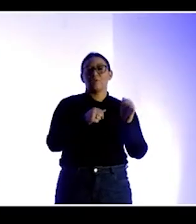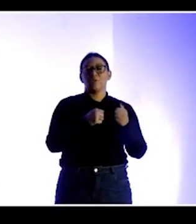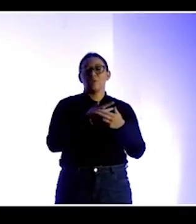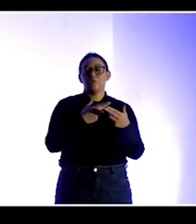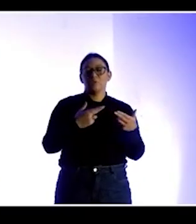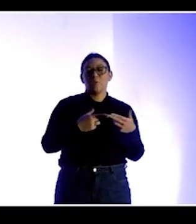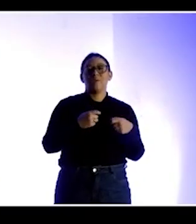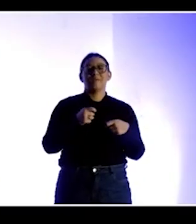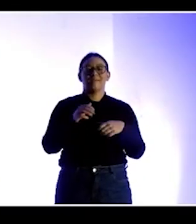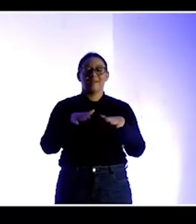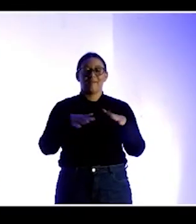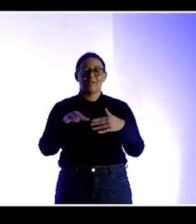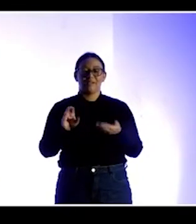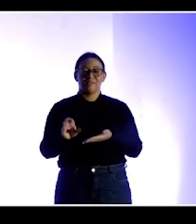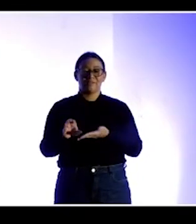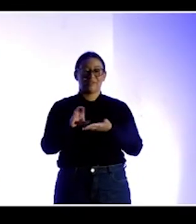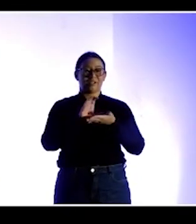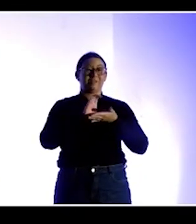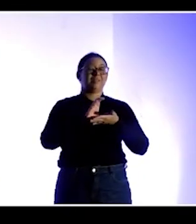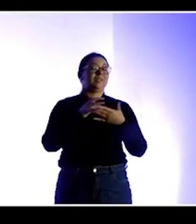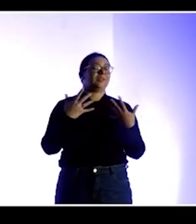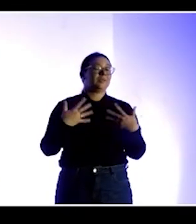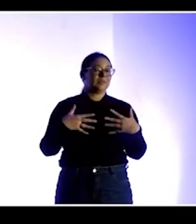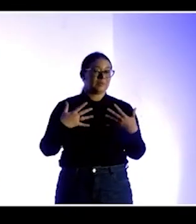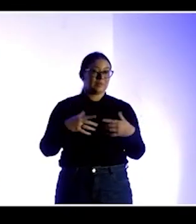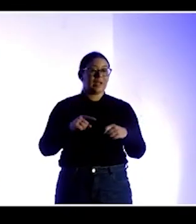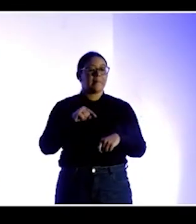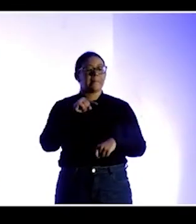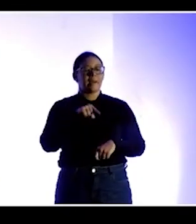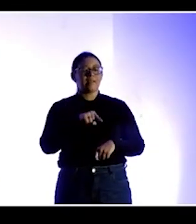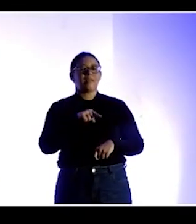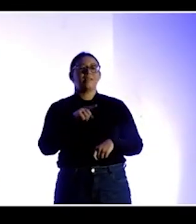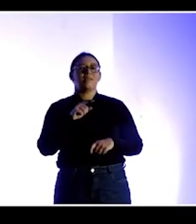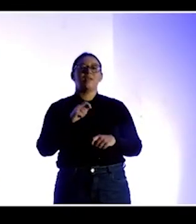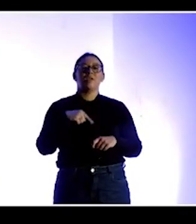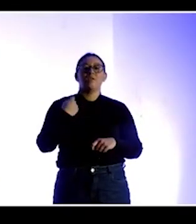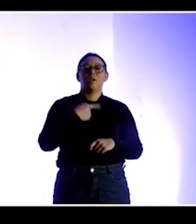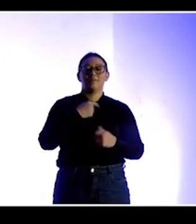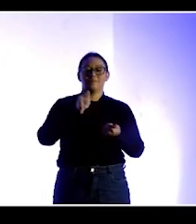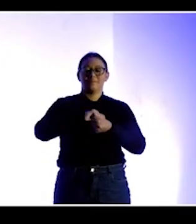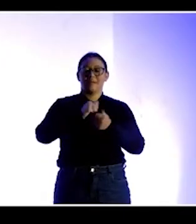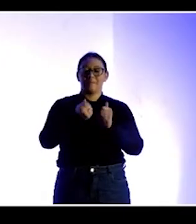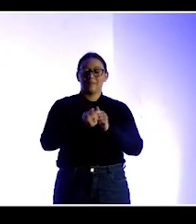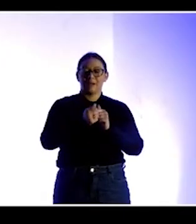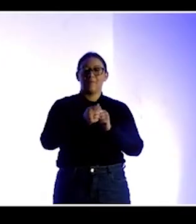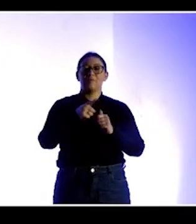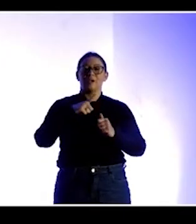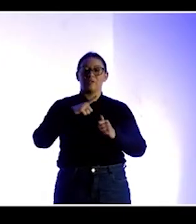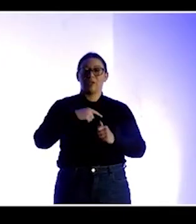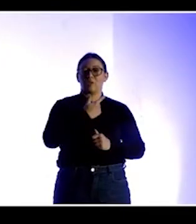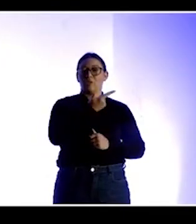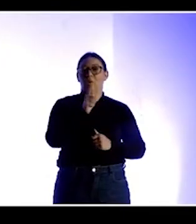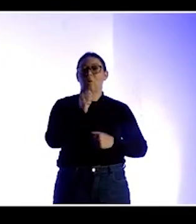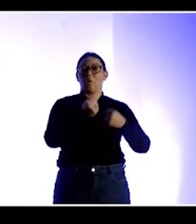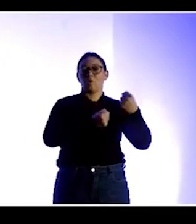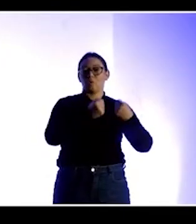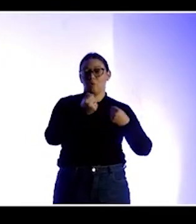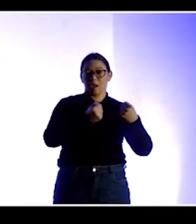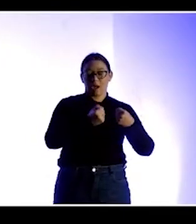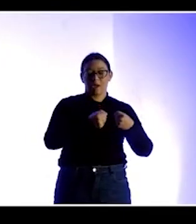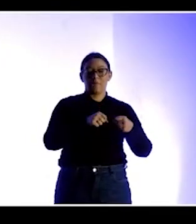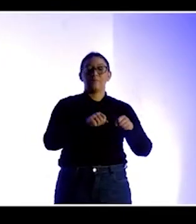que custa caro. Então aqui nós estamos usando a bateria que já foi descartada de um carro elétrico, num armário, num